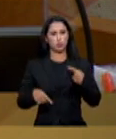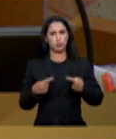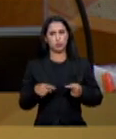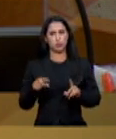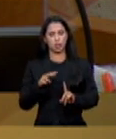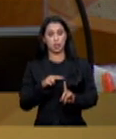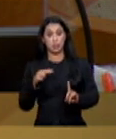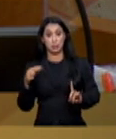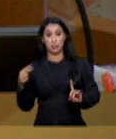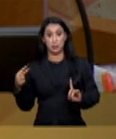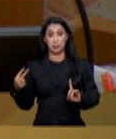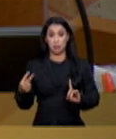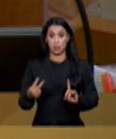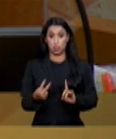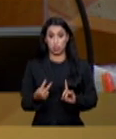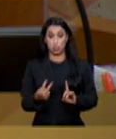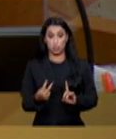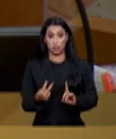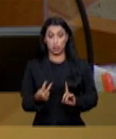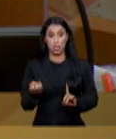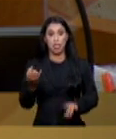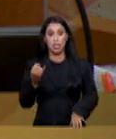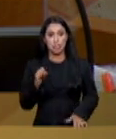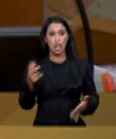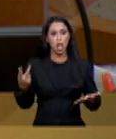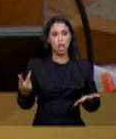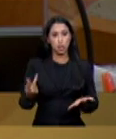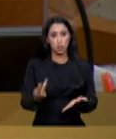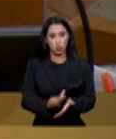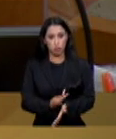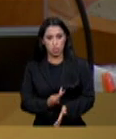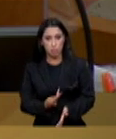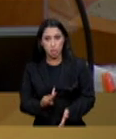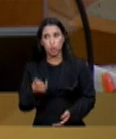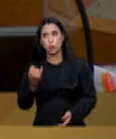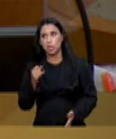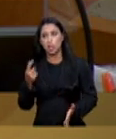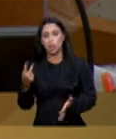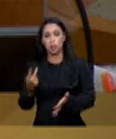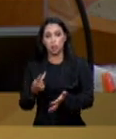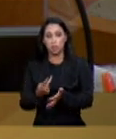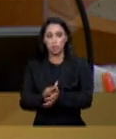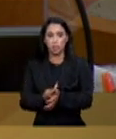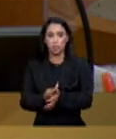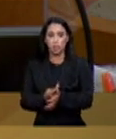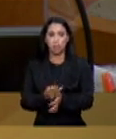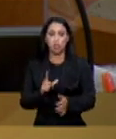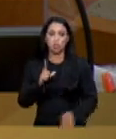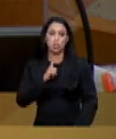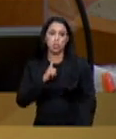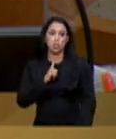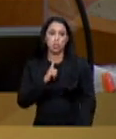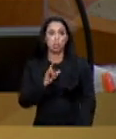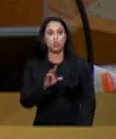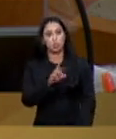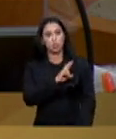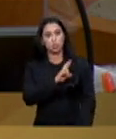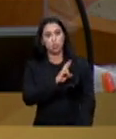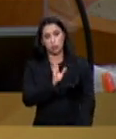perspectiva. Se de fato ocorreu, se os fatos ocorreram e de fato há um responsável